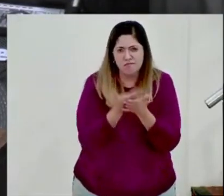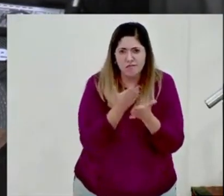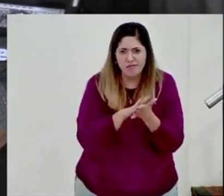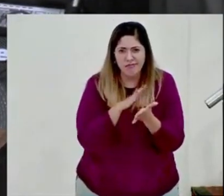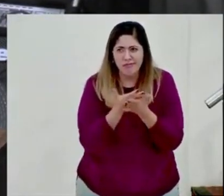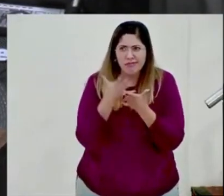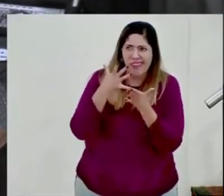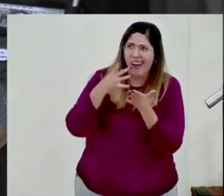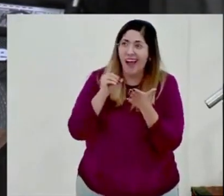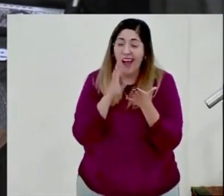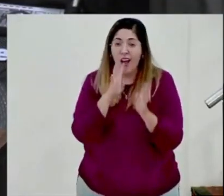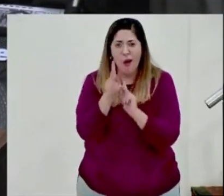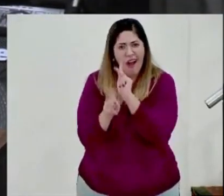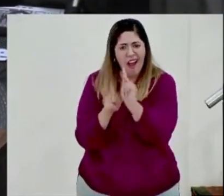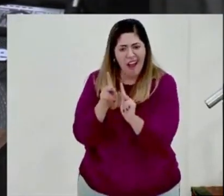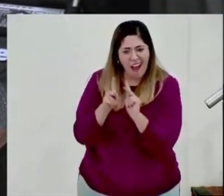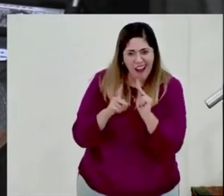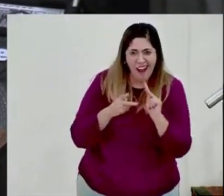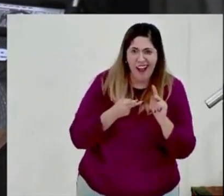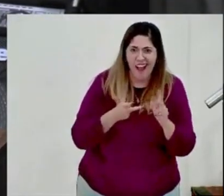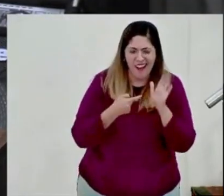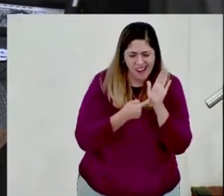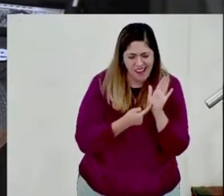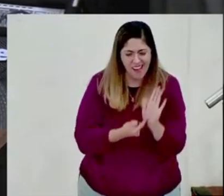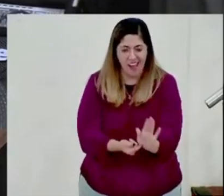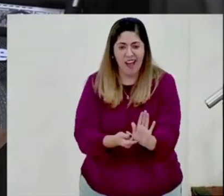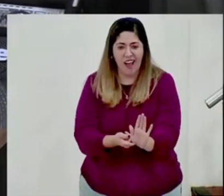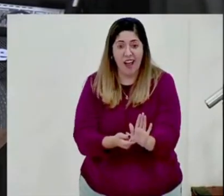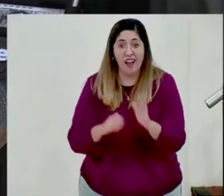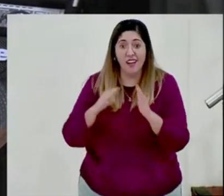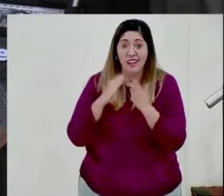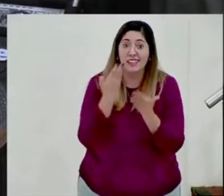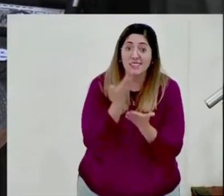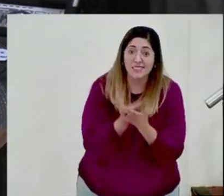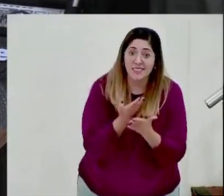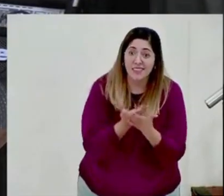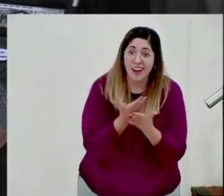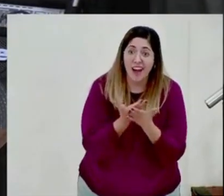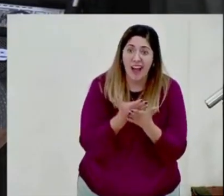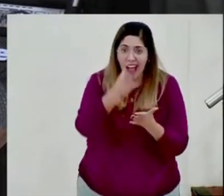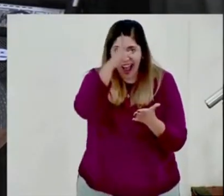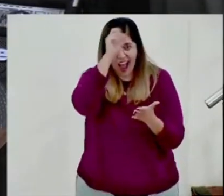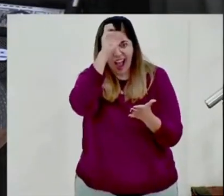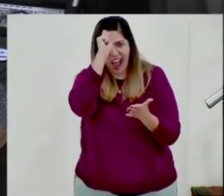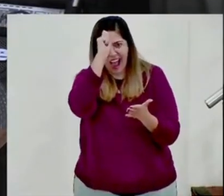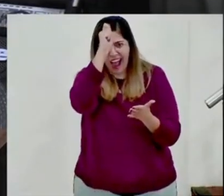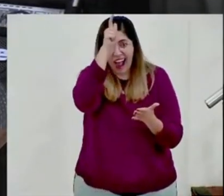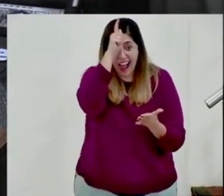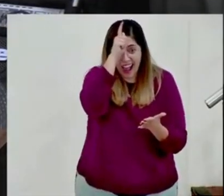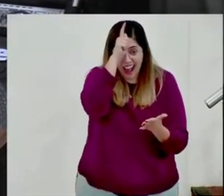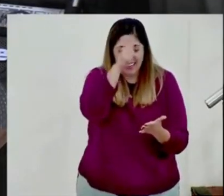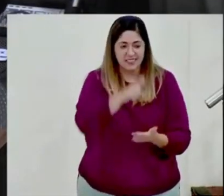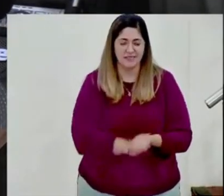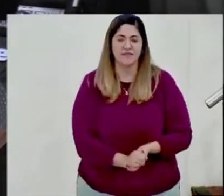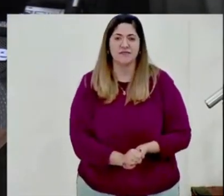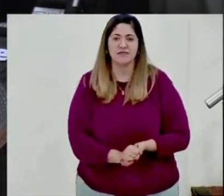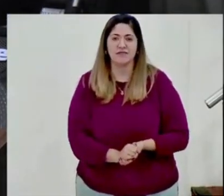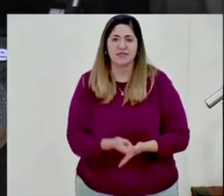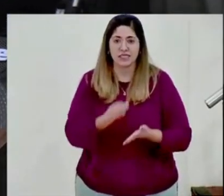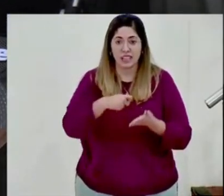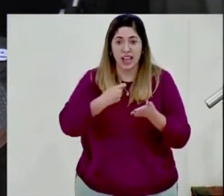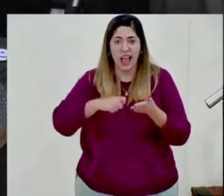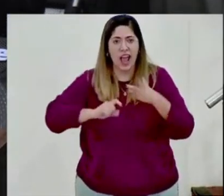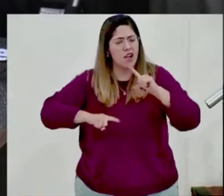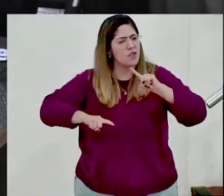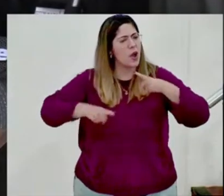ao conhecimento do povo. Ele promove escolas, ele trabalha com educação. Nós somos herdeiros dessa tradição. E ele escreve uma